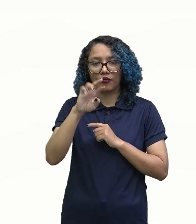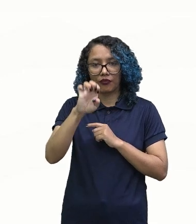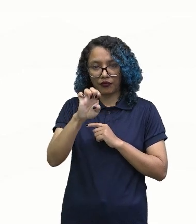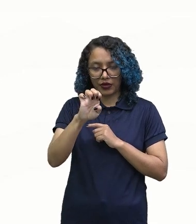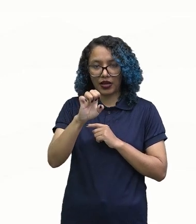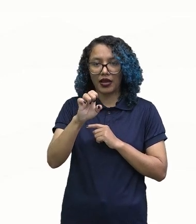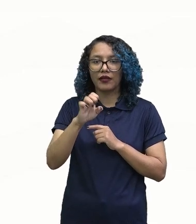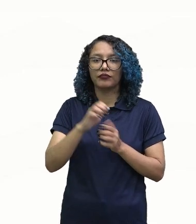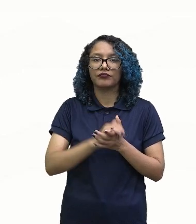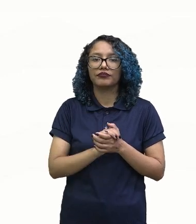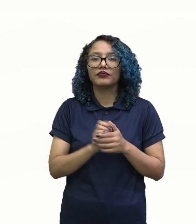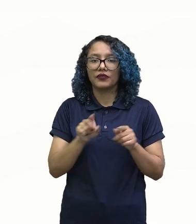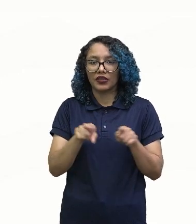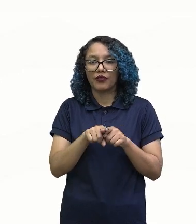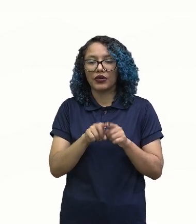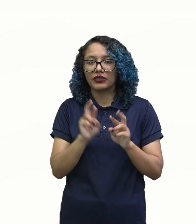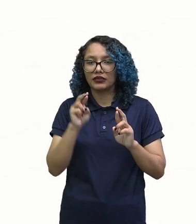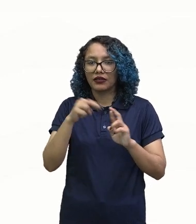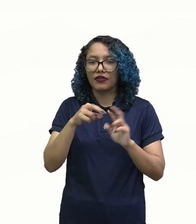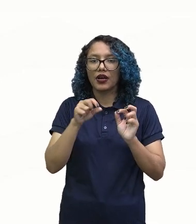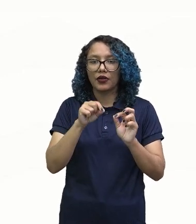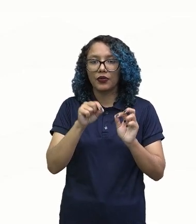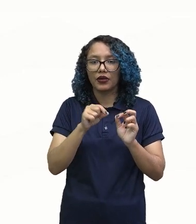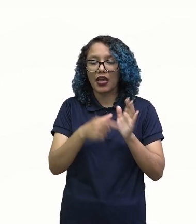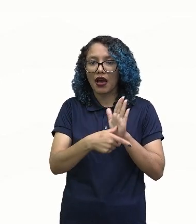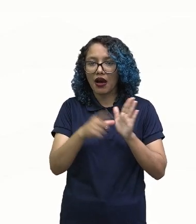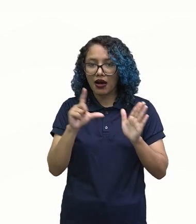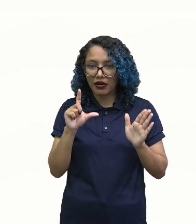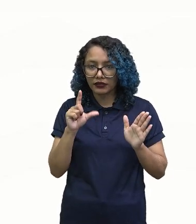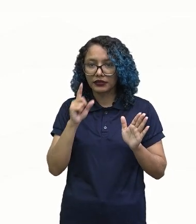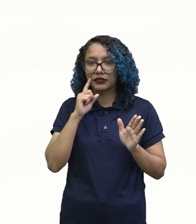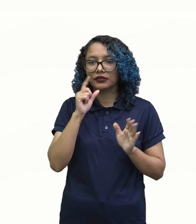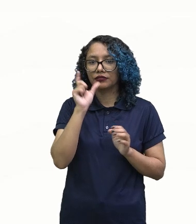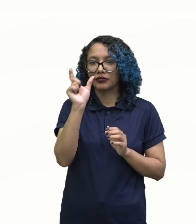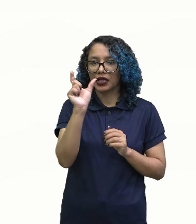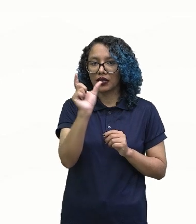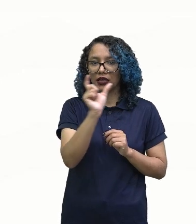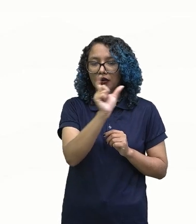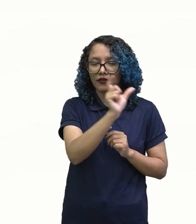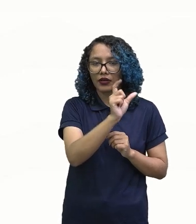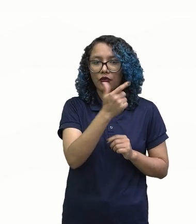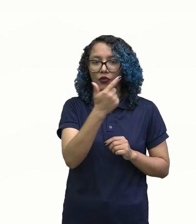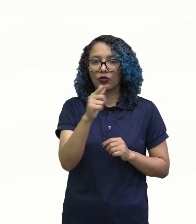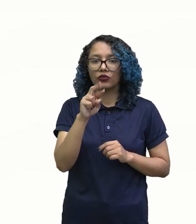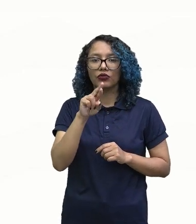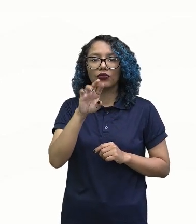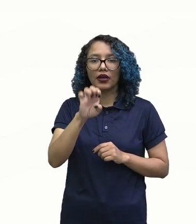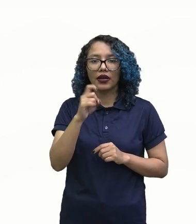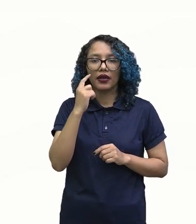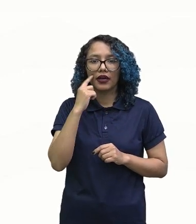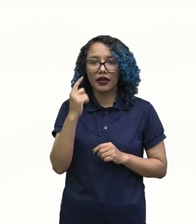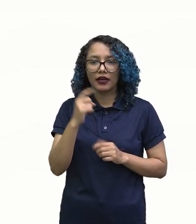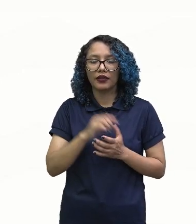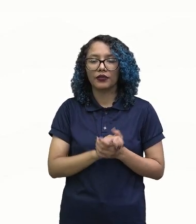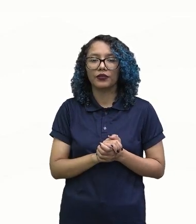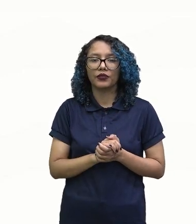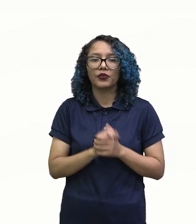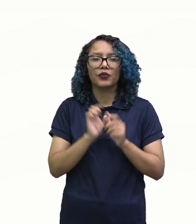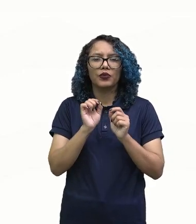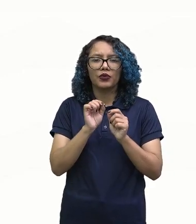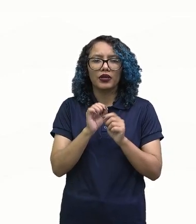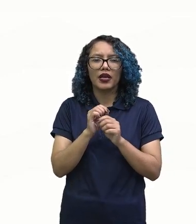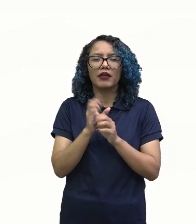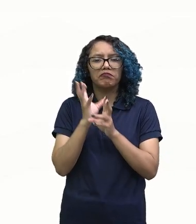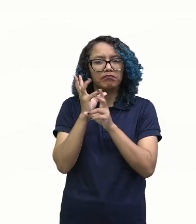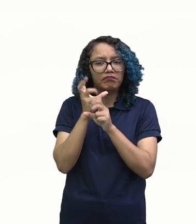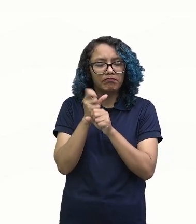anterior também, ó. Premeditar, prever, pré-eleitoral. O ré, recorrer, recordar, tem sentido de